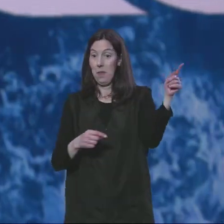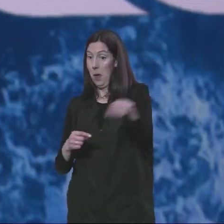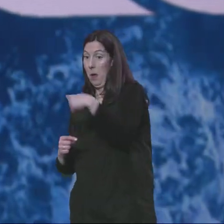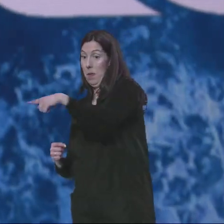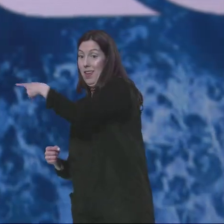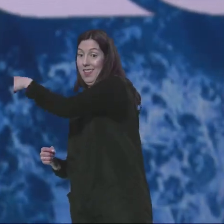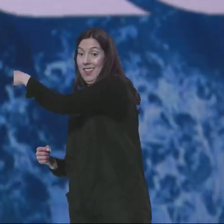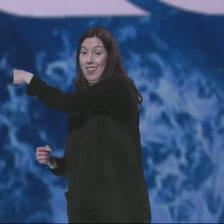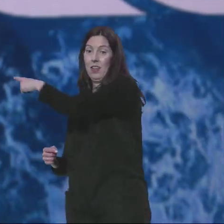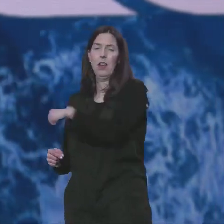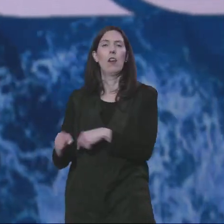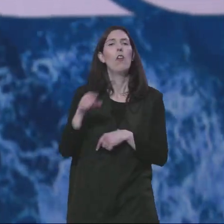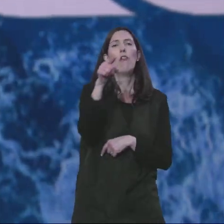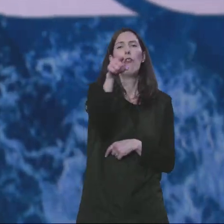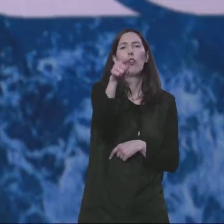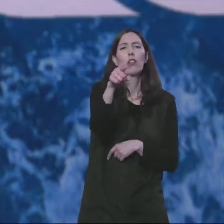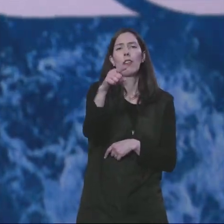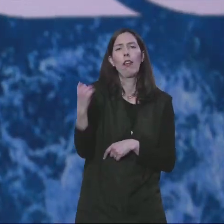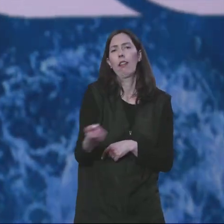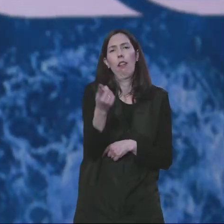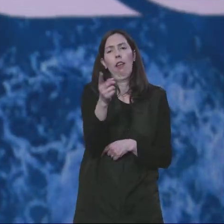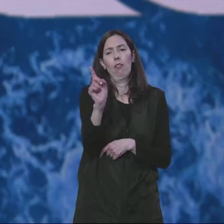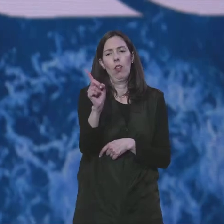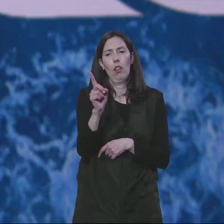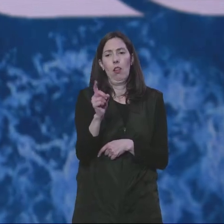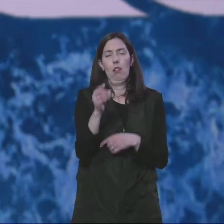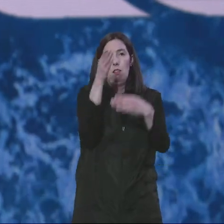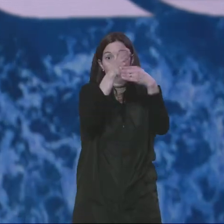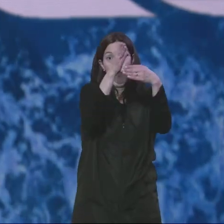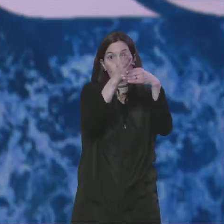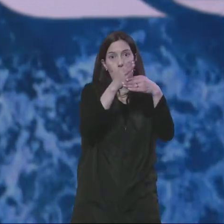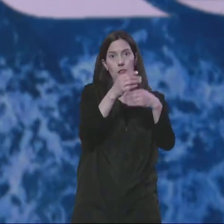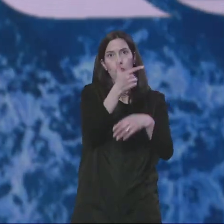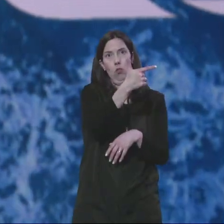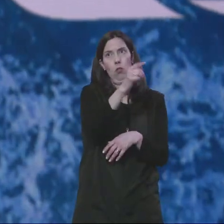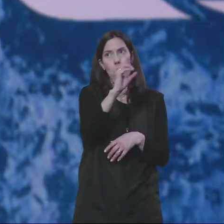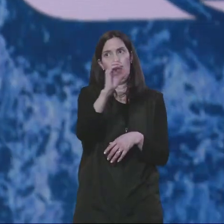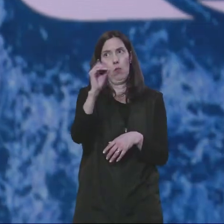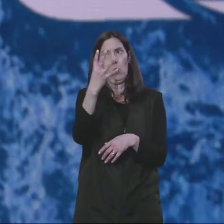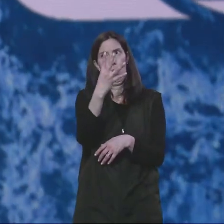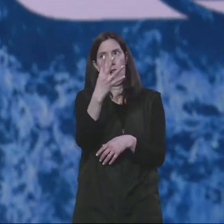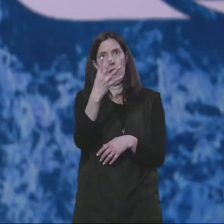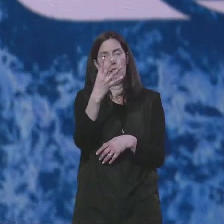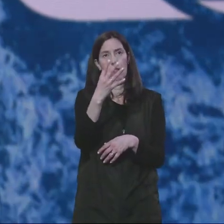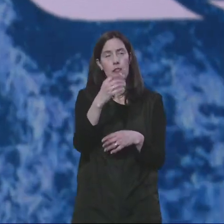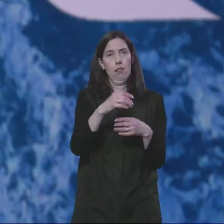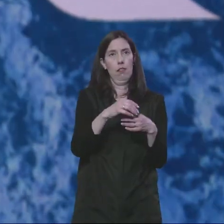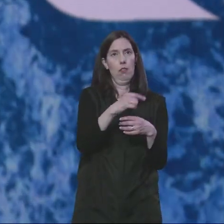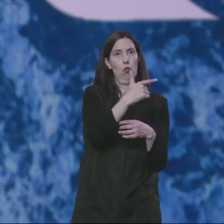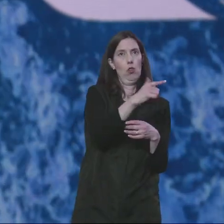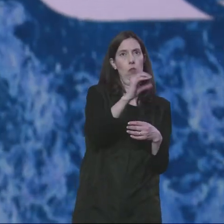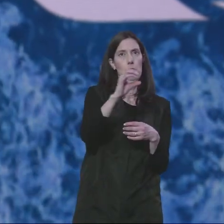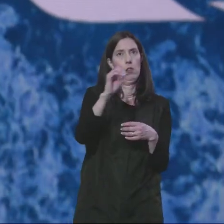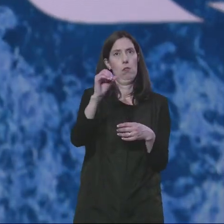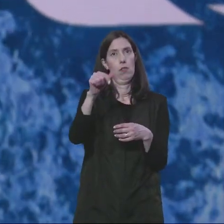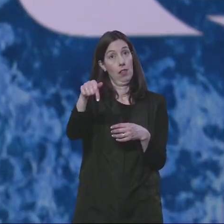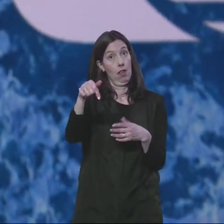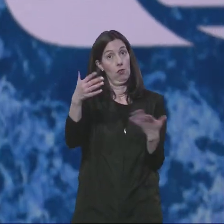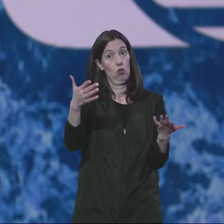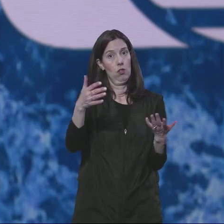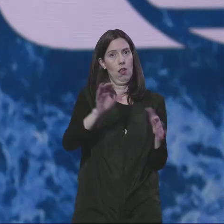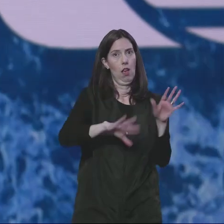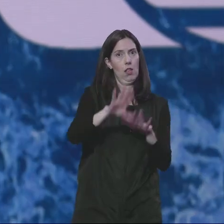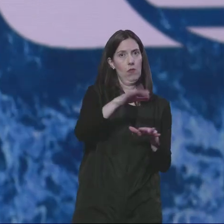Só que você não é eterno, você nasceu aqui. Em 2004, 2005, 2006, 2007,